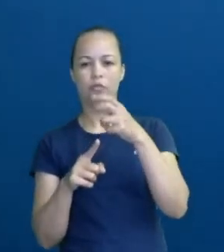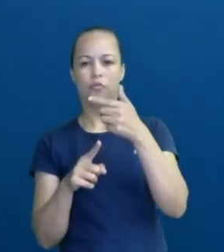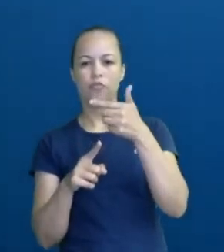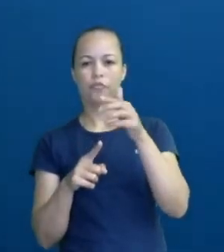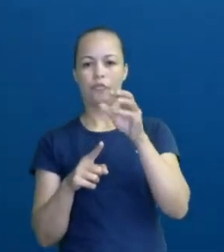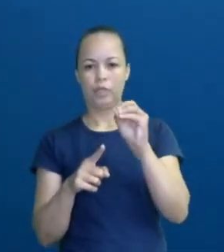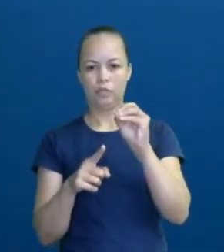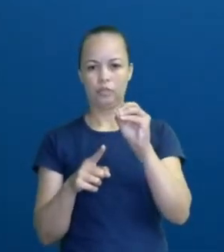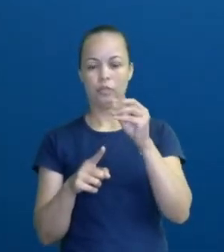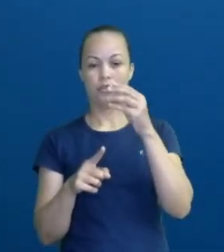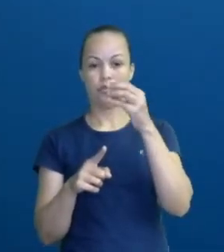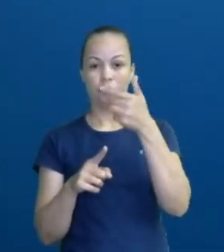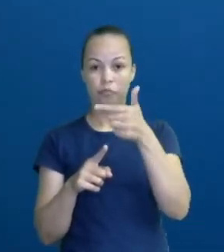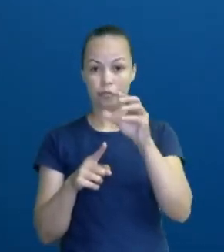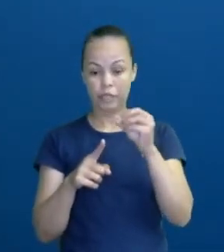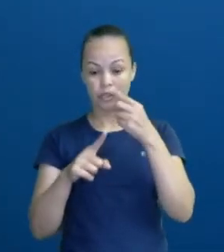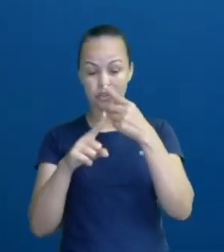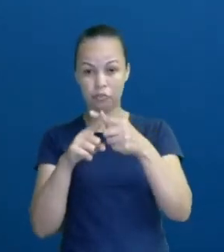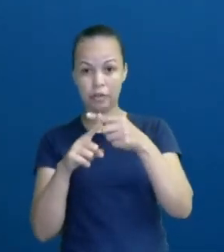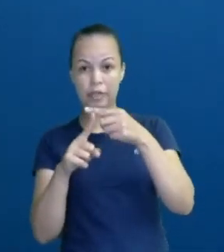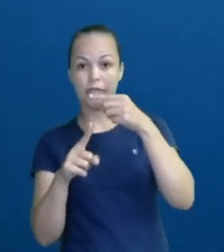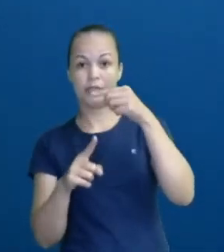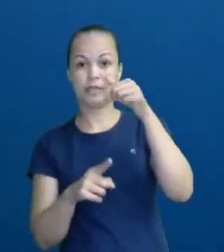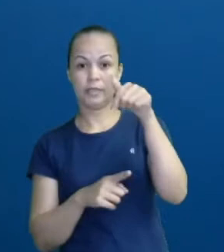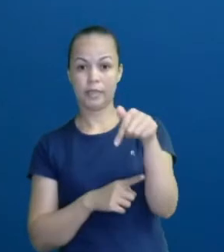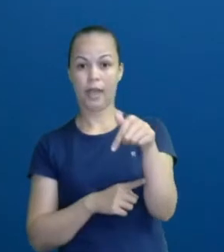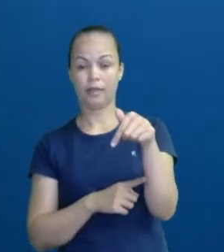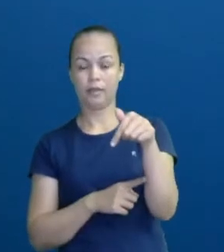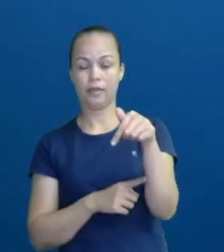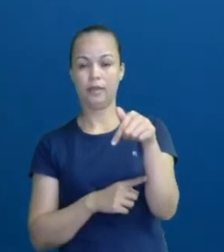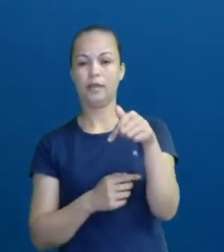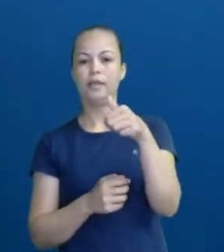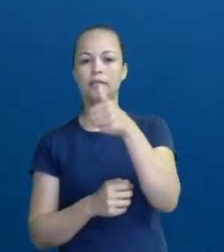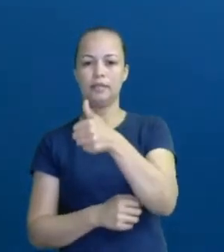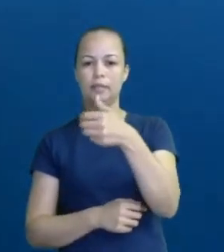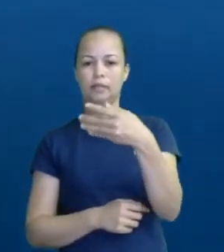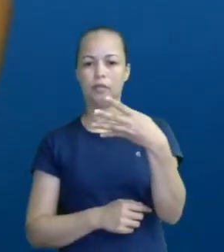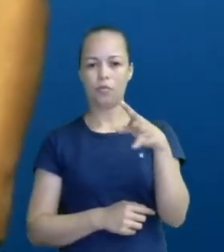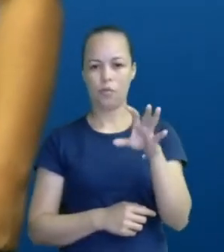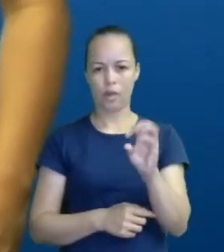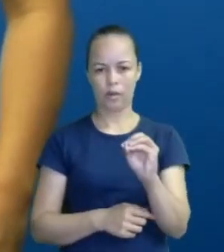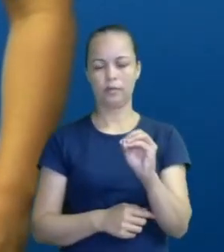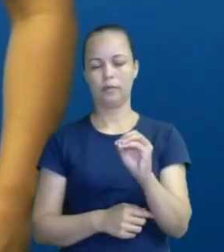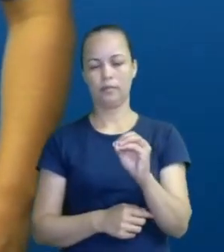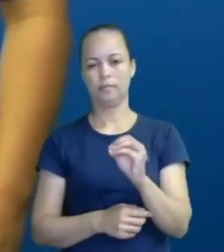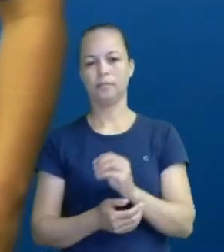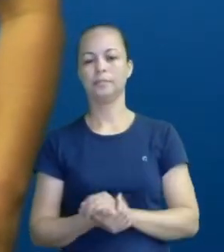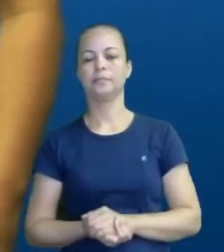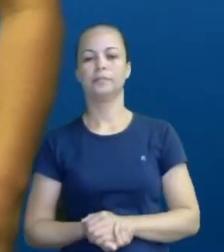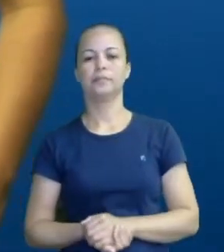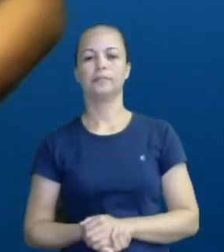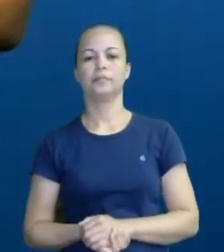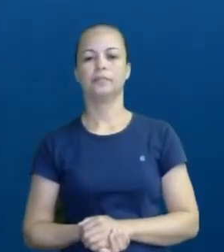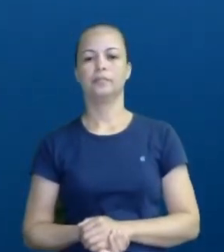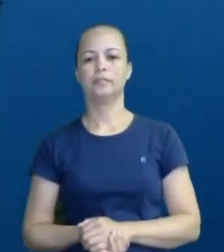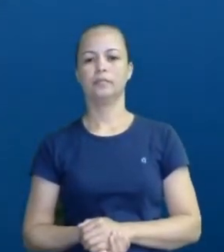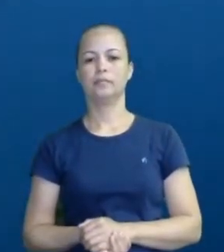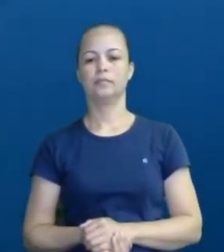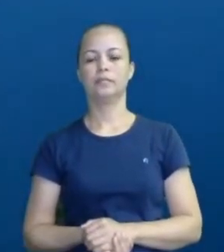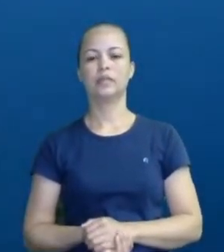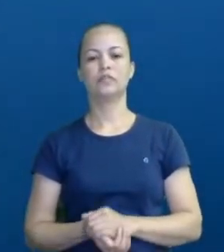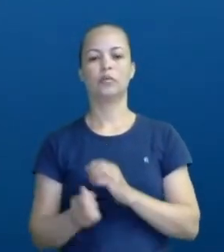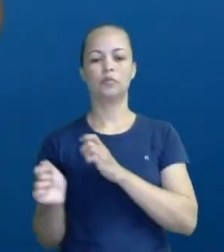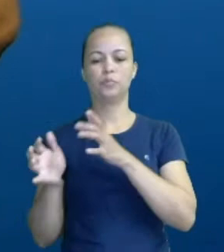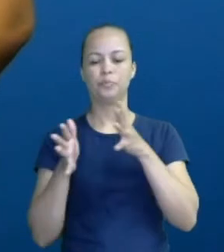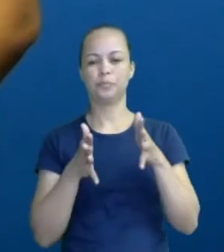20. 20 vezes 7, 140, tá certo? Vamos